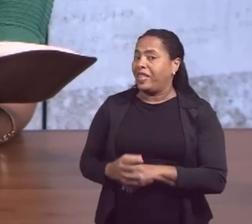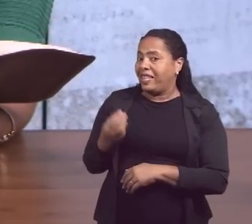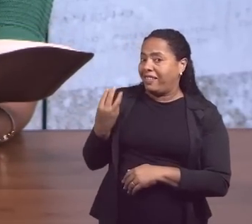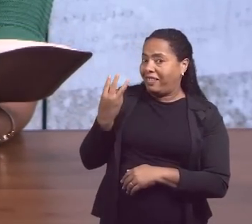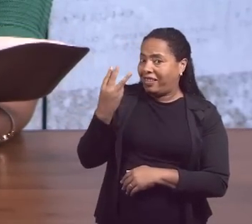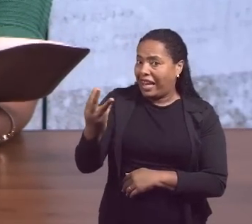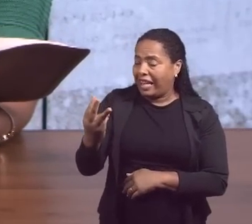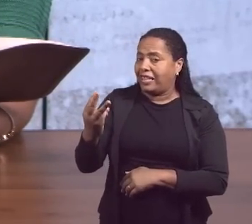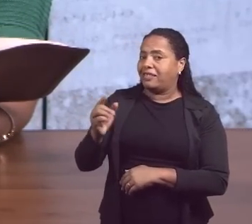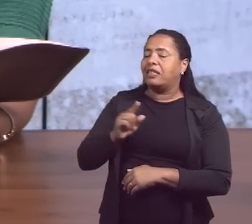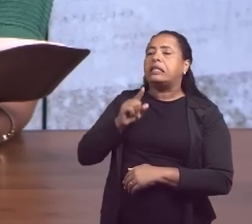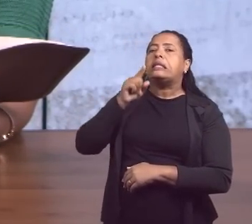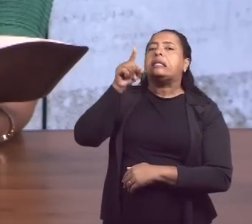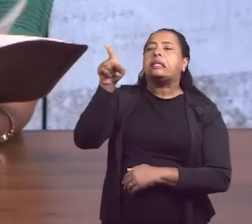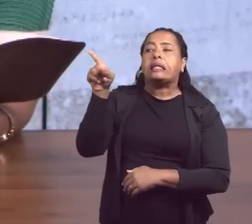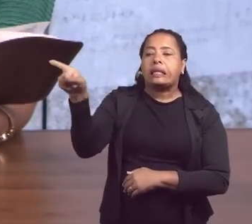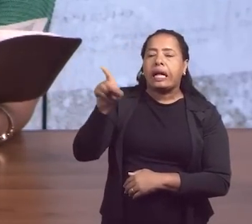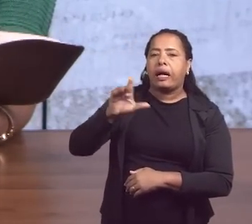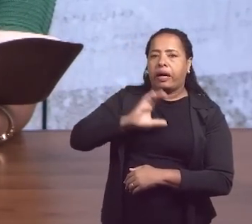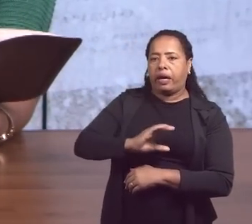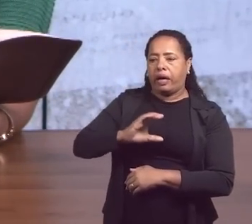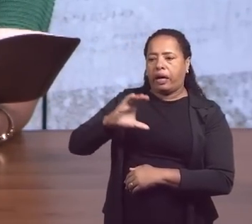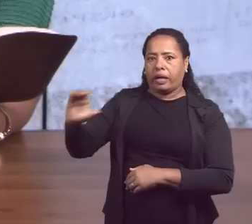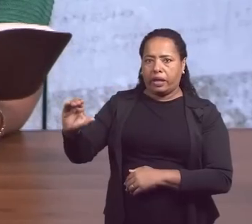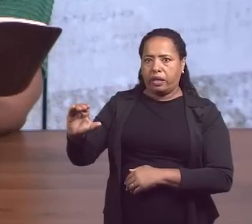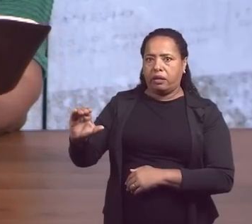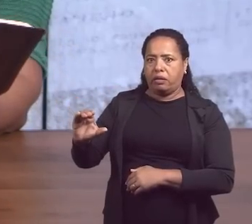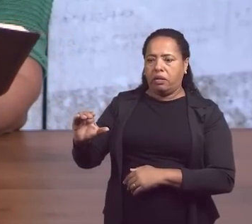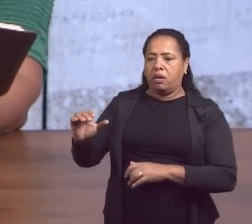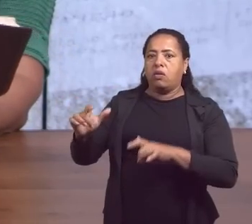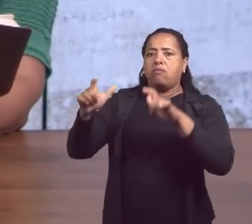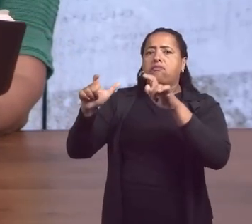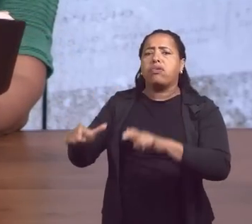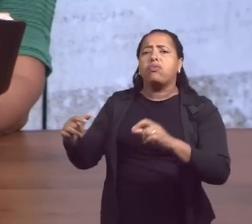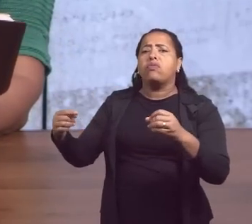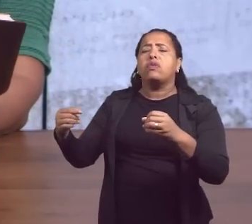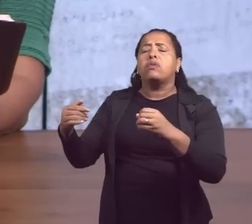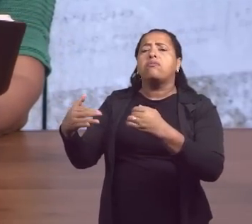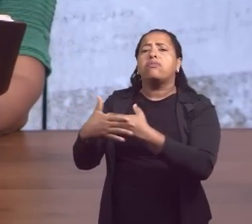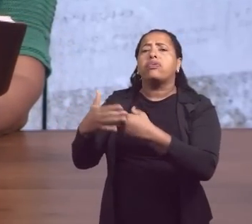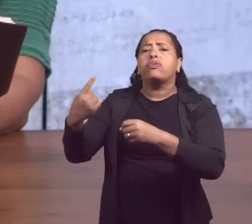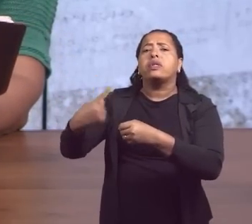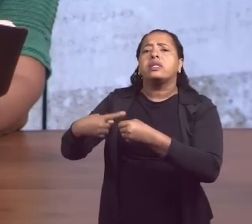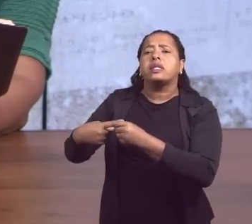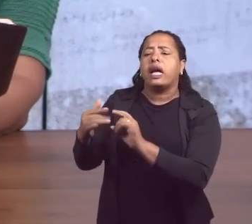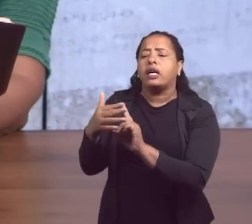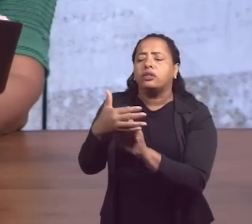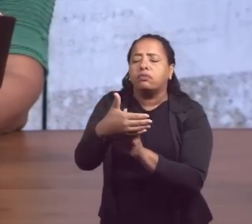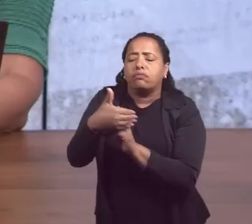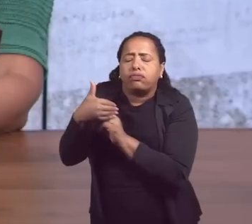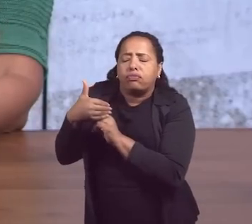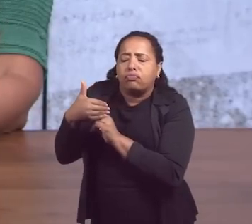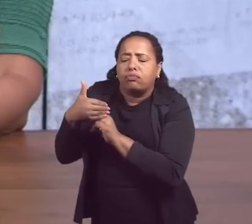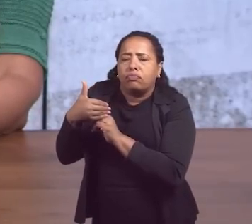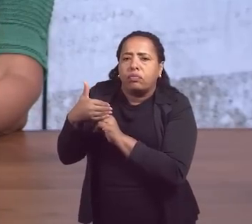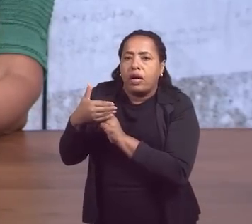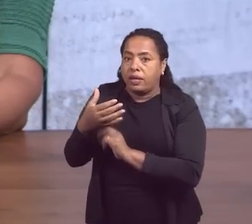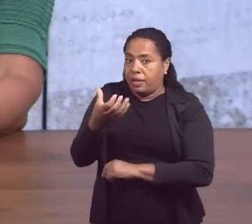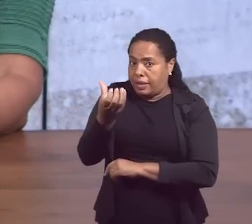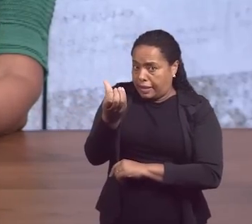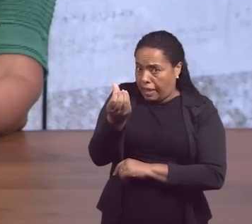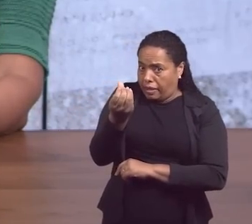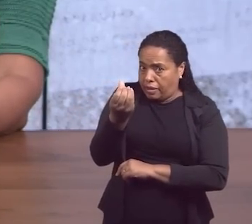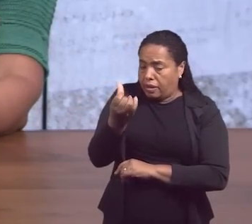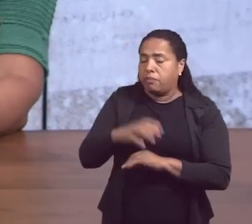Canaã, cidade de refúgio serão. Serão de refúgio para estas 6 cidades, para